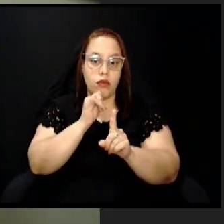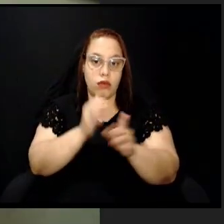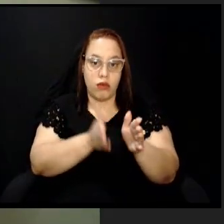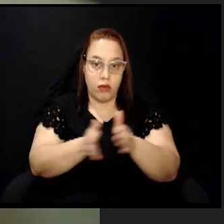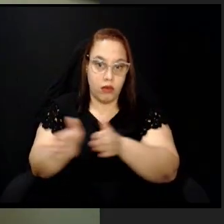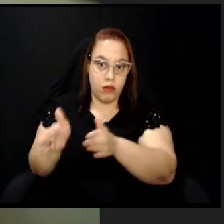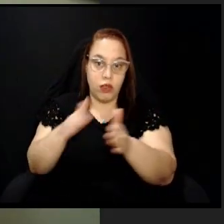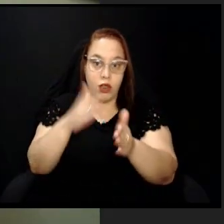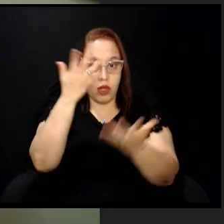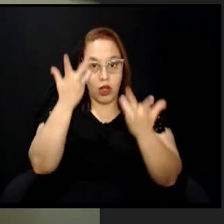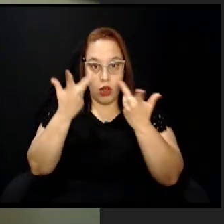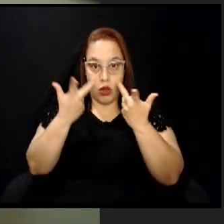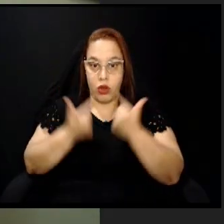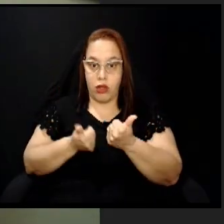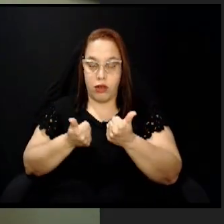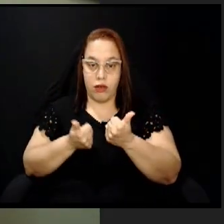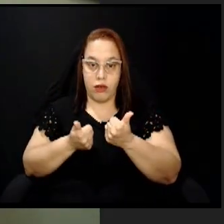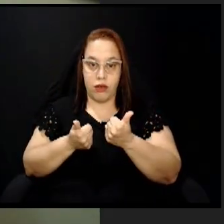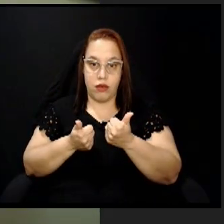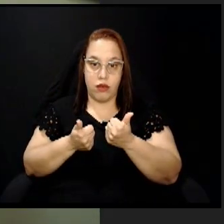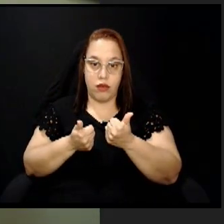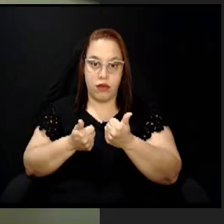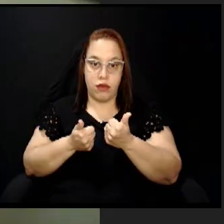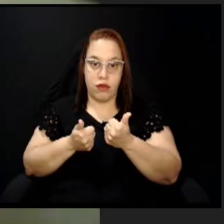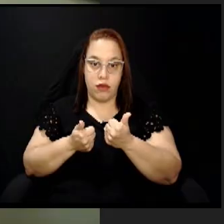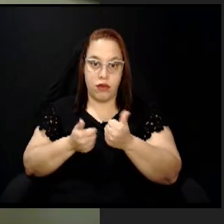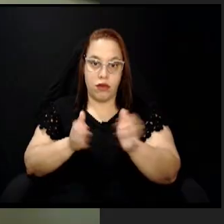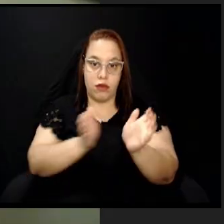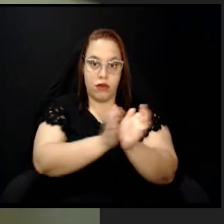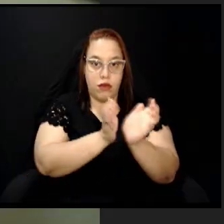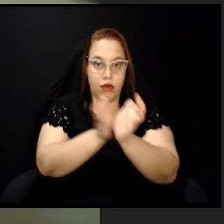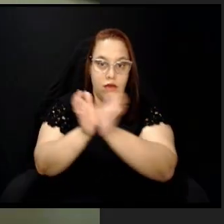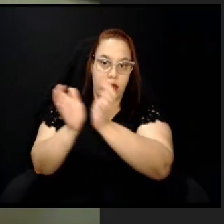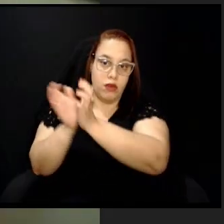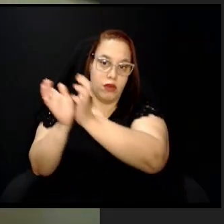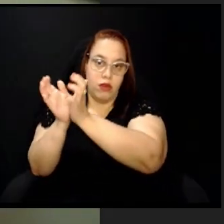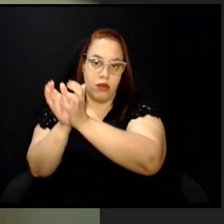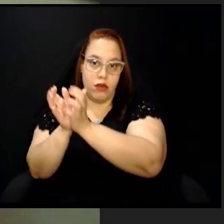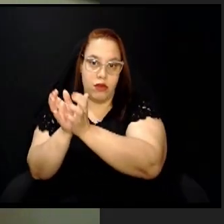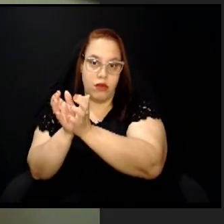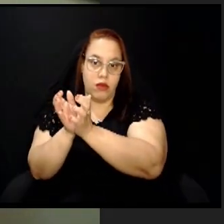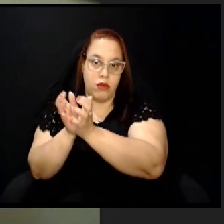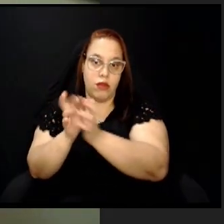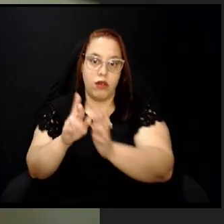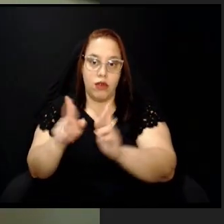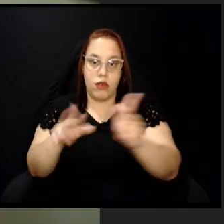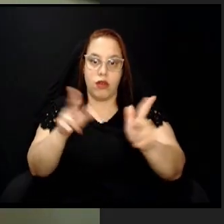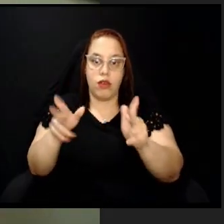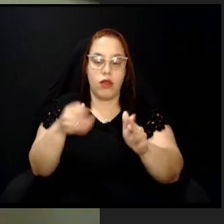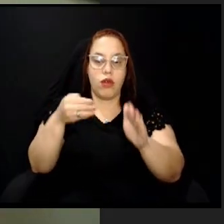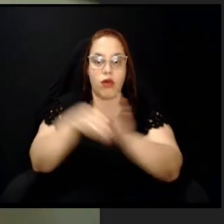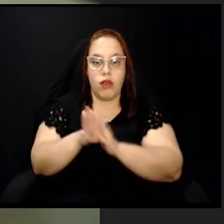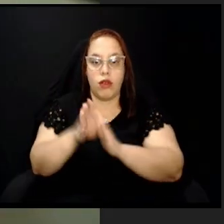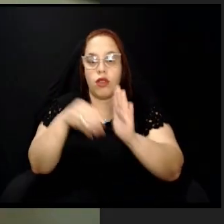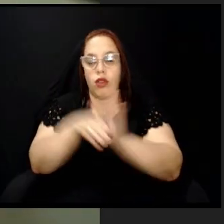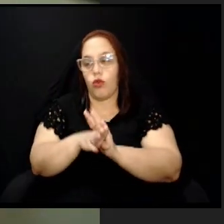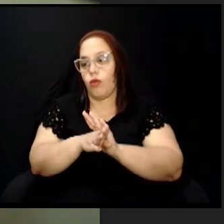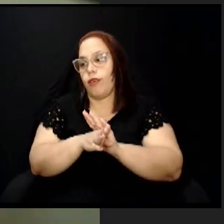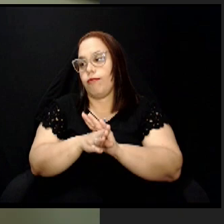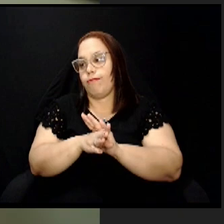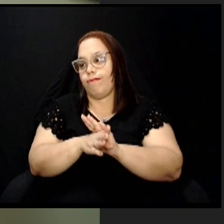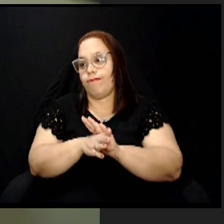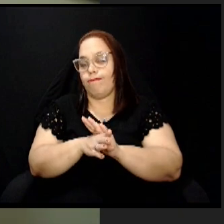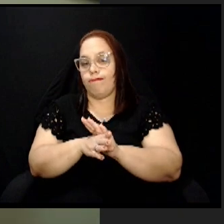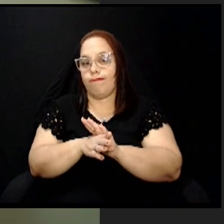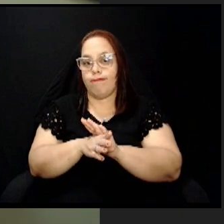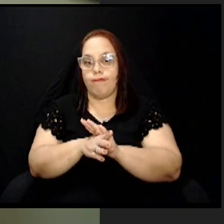a rota natural, acontece que aí esses grupos pegam caminhos diferentes do que eles deveriam pegar. E muitas